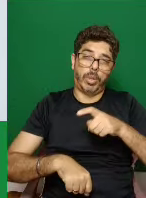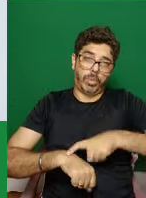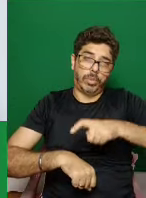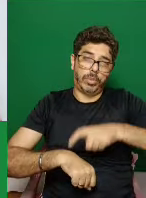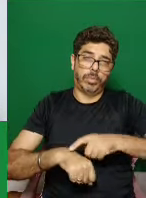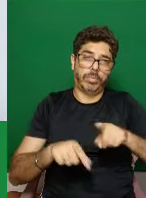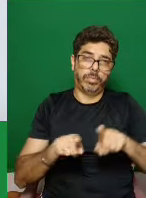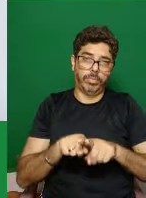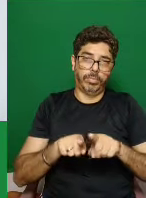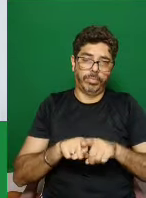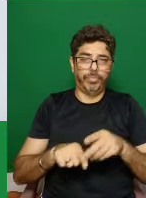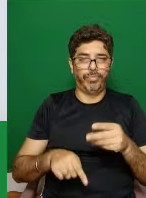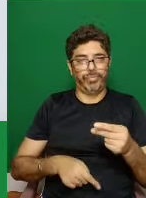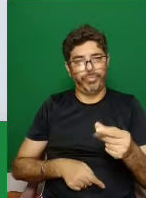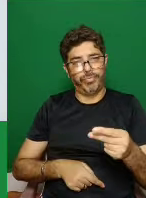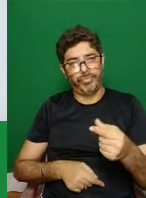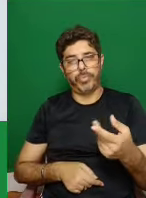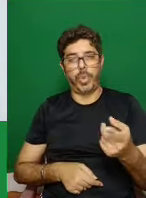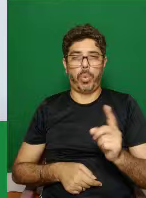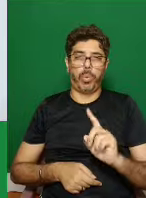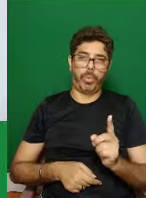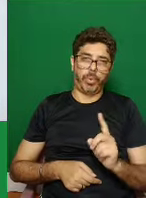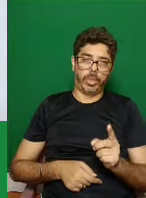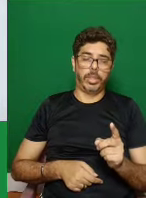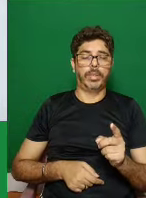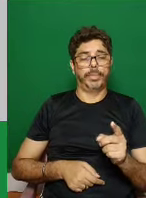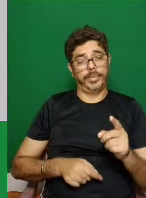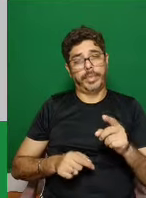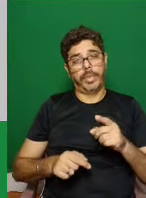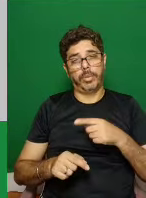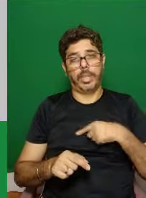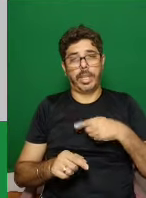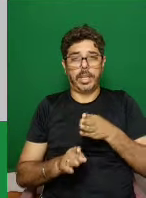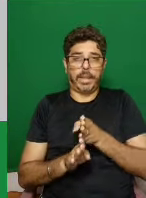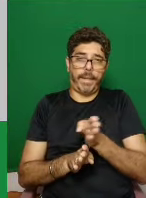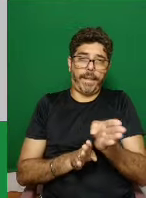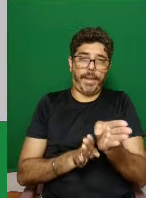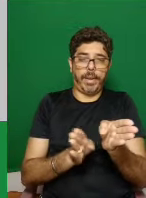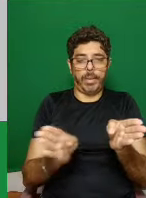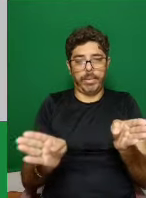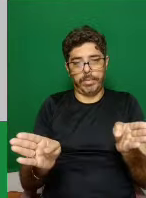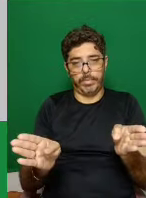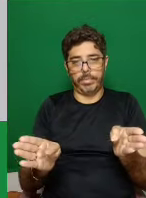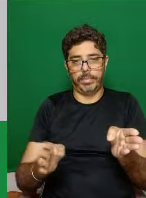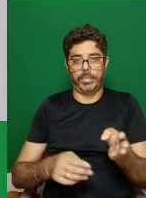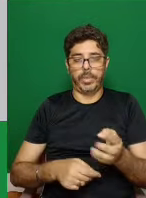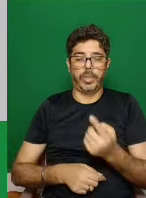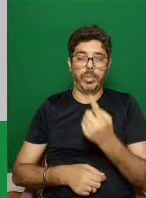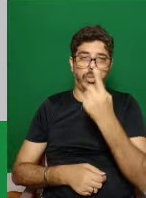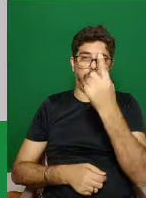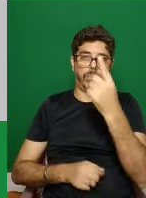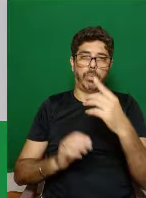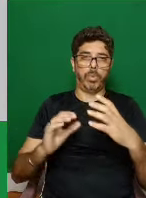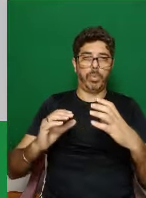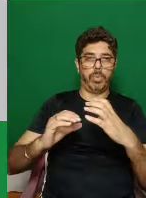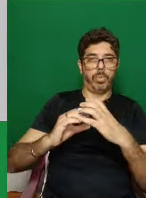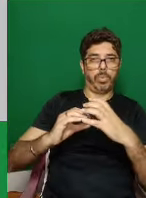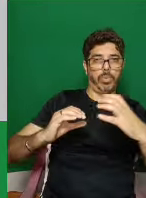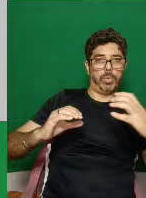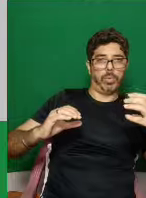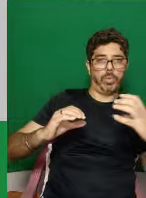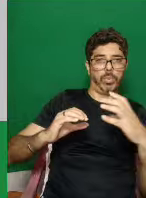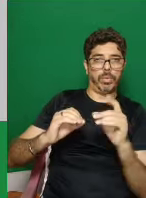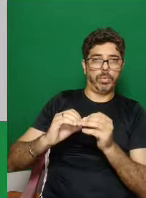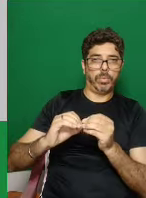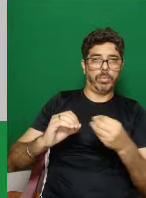que diferentes tipos de partículas tenham diferentes trajetórias. Em todos os casos, um tipo de partícula é condutora e outra é